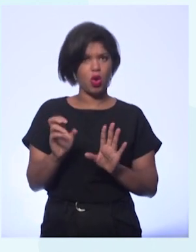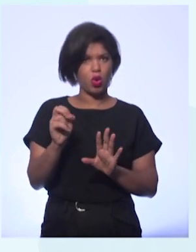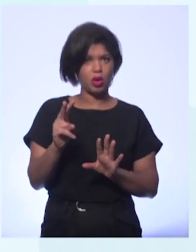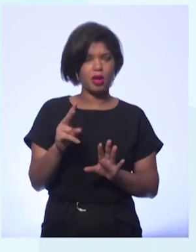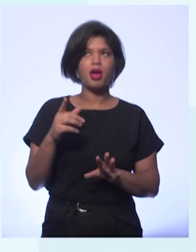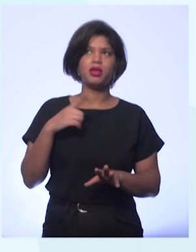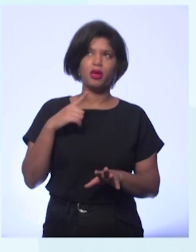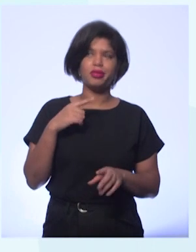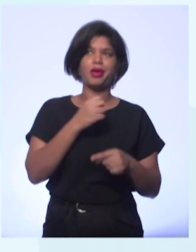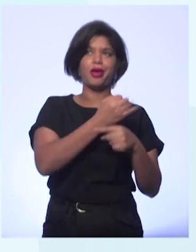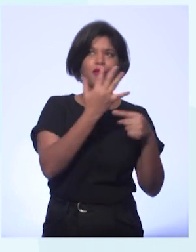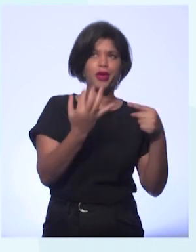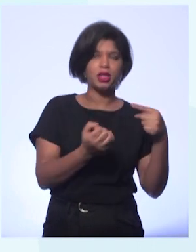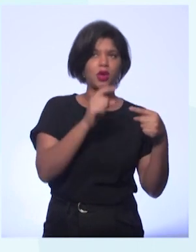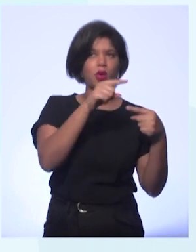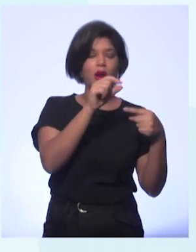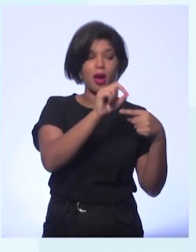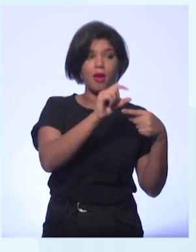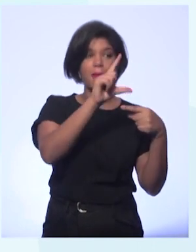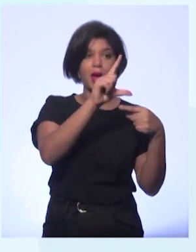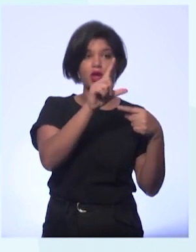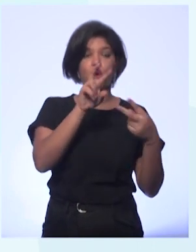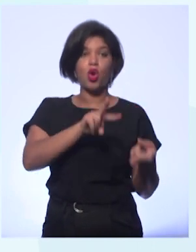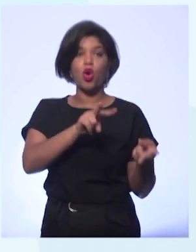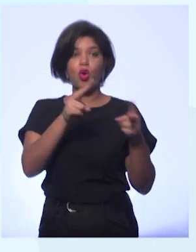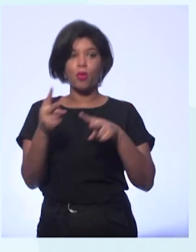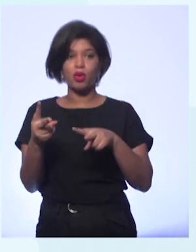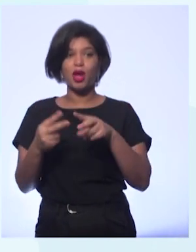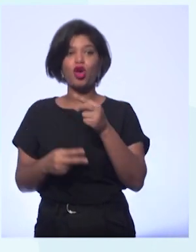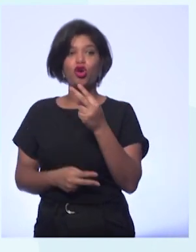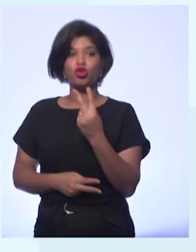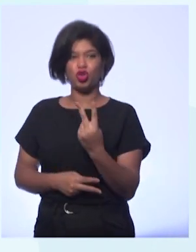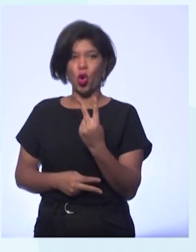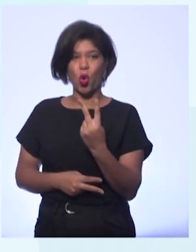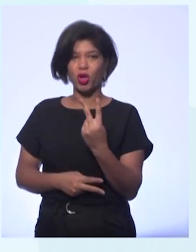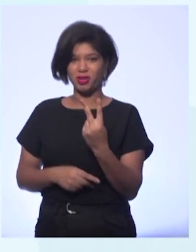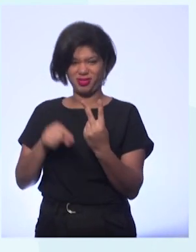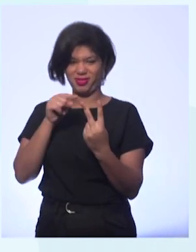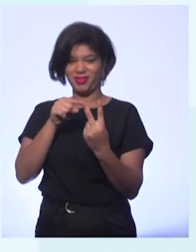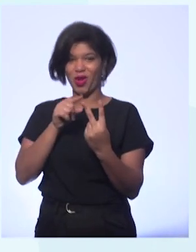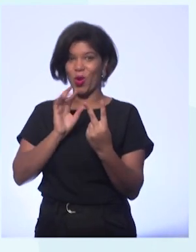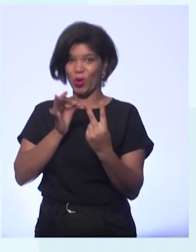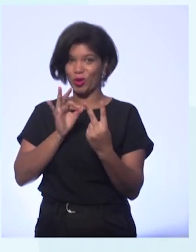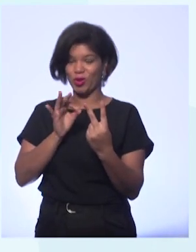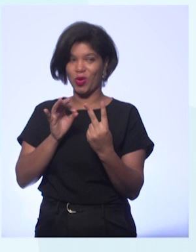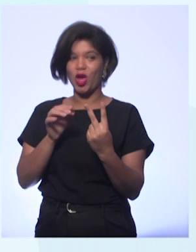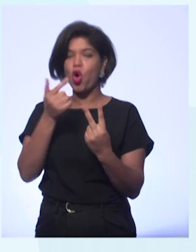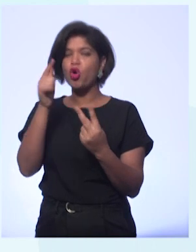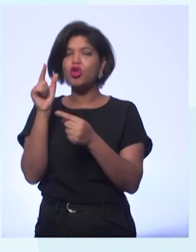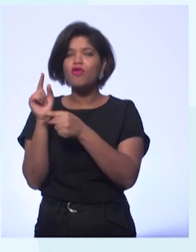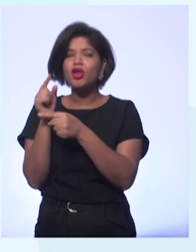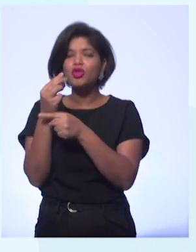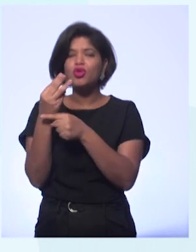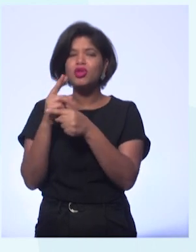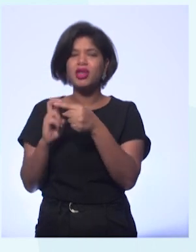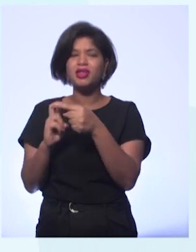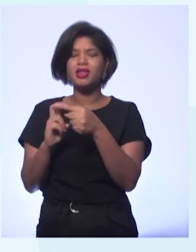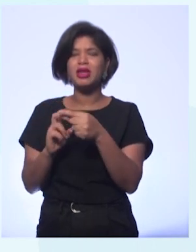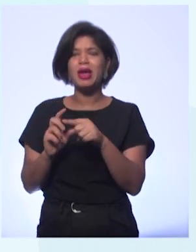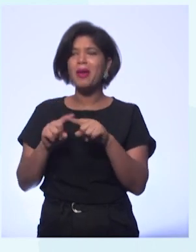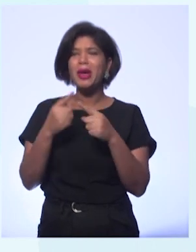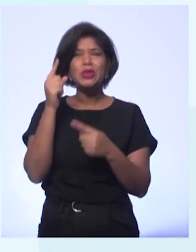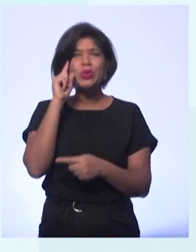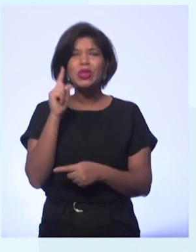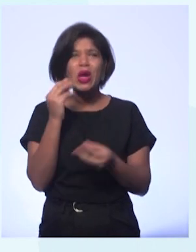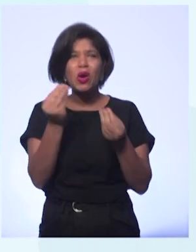tem uma fração que o número de cima é maior e que você vai transformar nesse 2, esse negócio inteiro aí, com essa outra fraçãozinha, mas eu não entendi como faz isso.